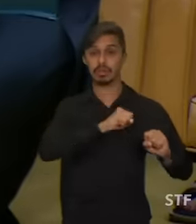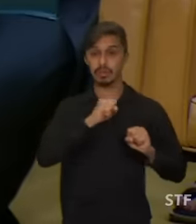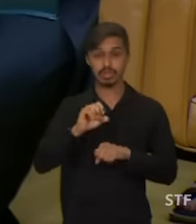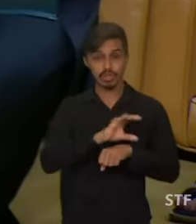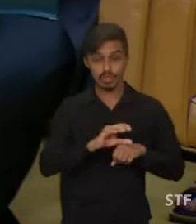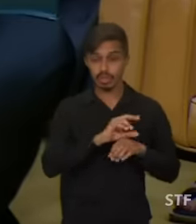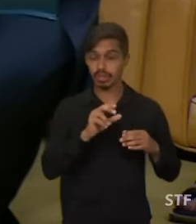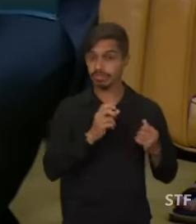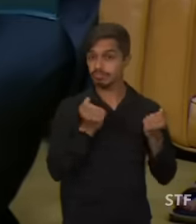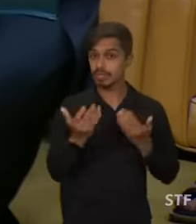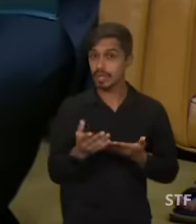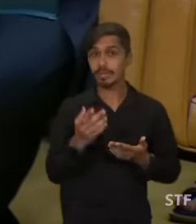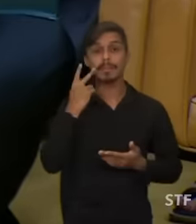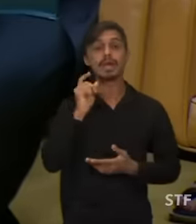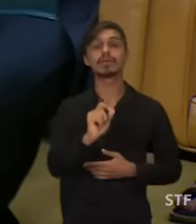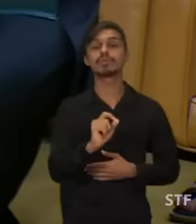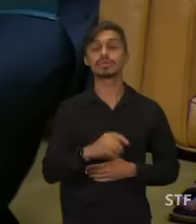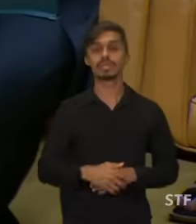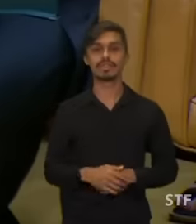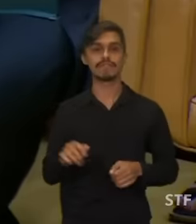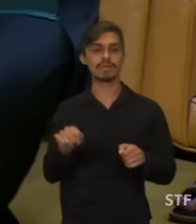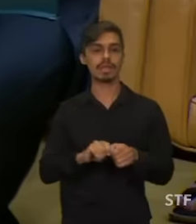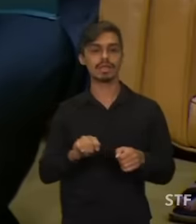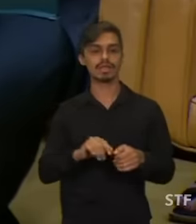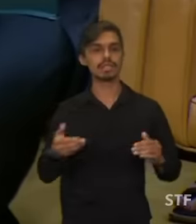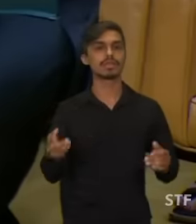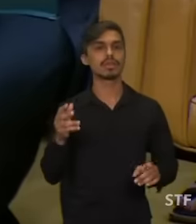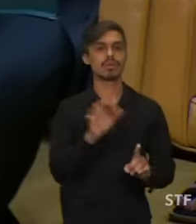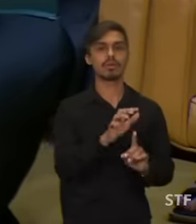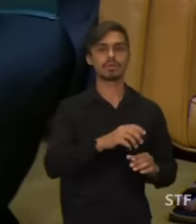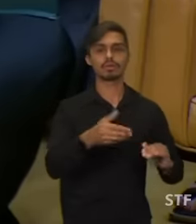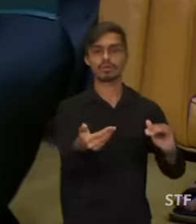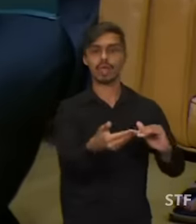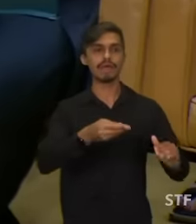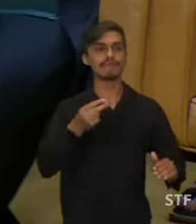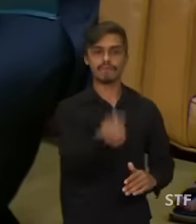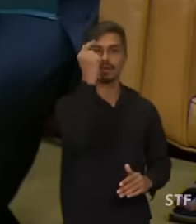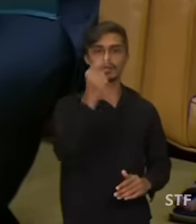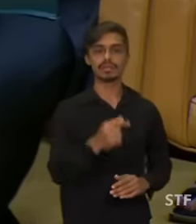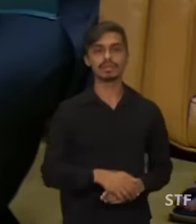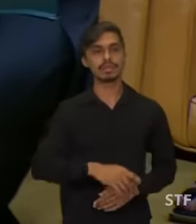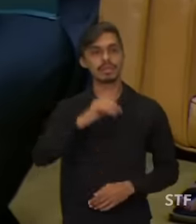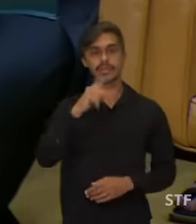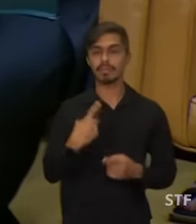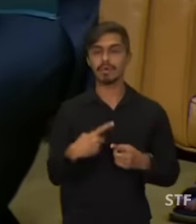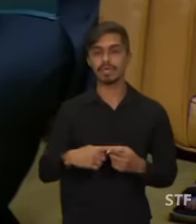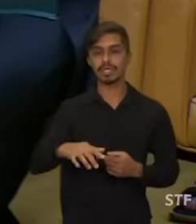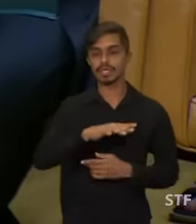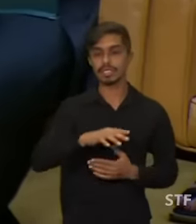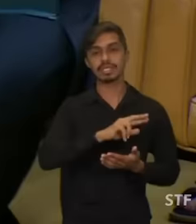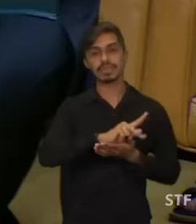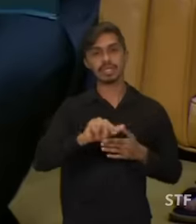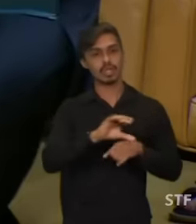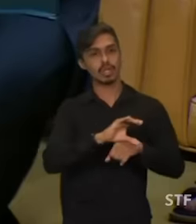poder constitucional para fazer com que o Congresso Nacional haja, por exemplo, decretando que estamos diante de um estado de coisas